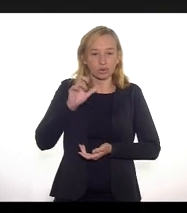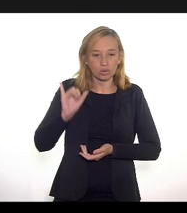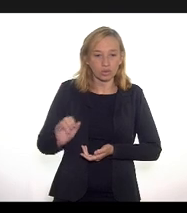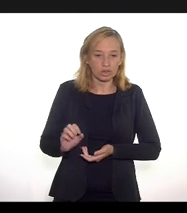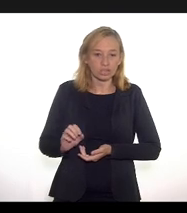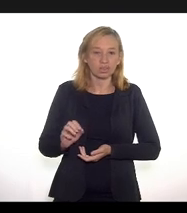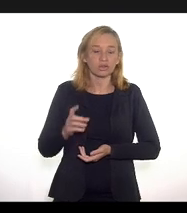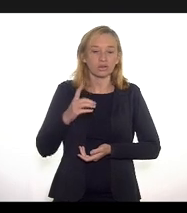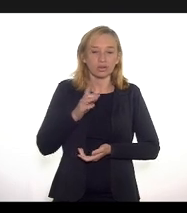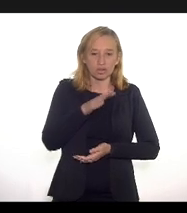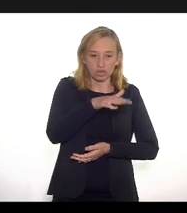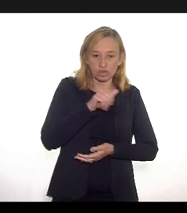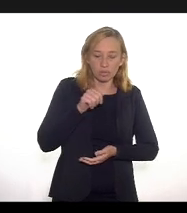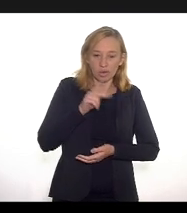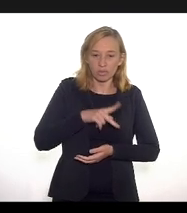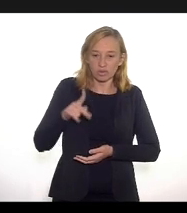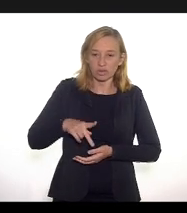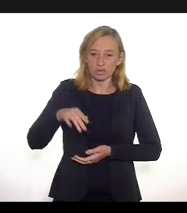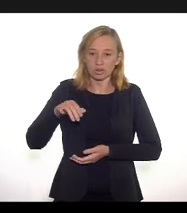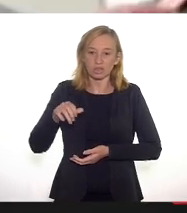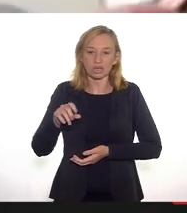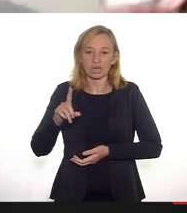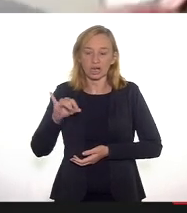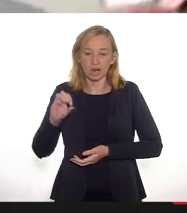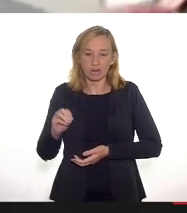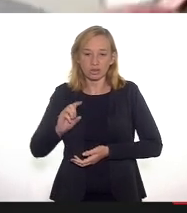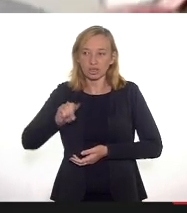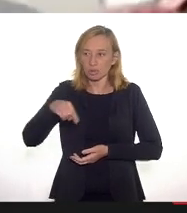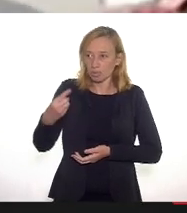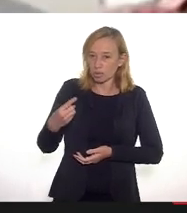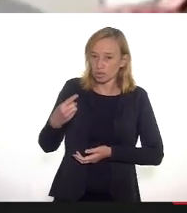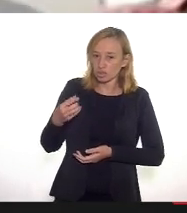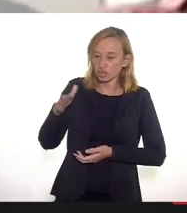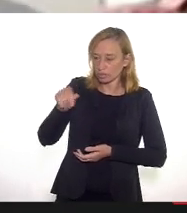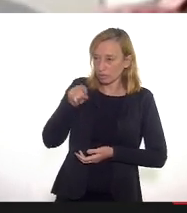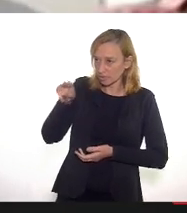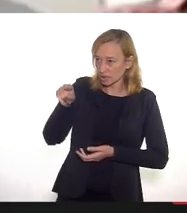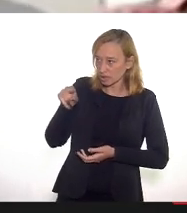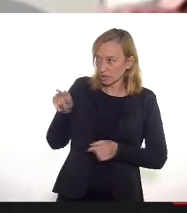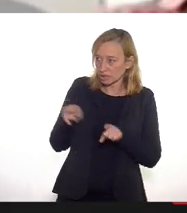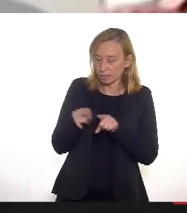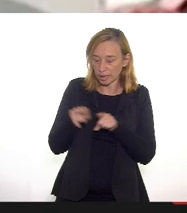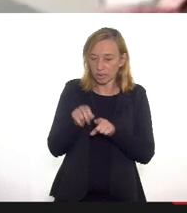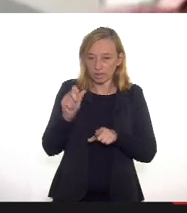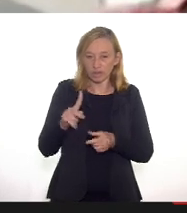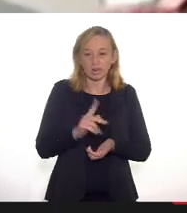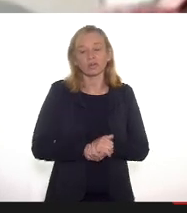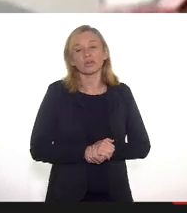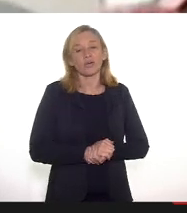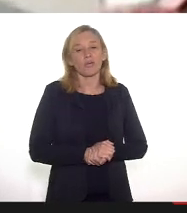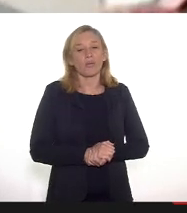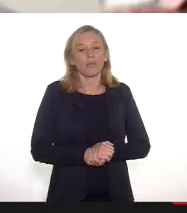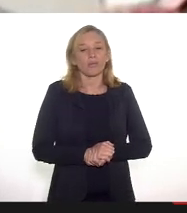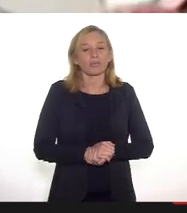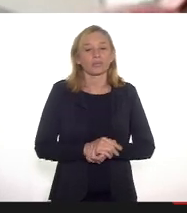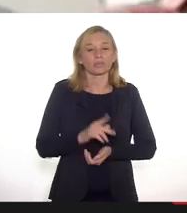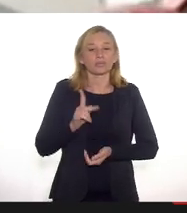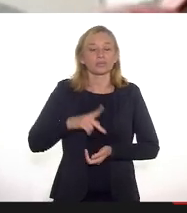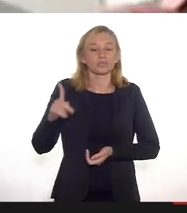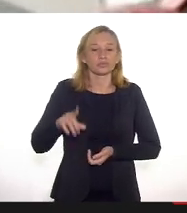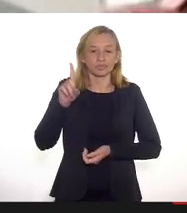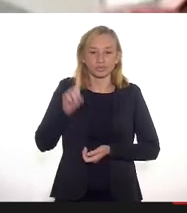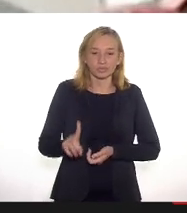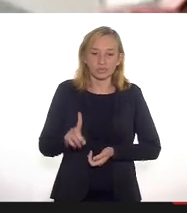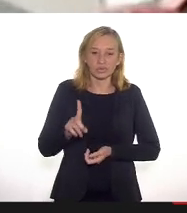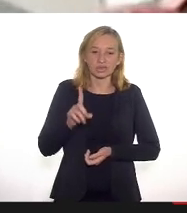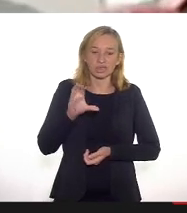professora Cláudia Marques. Na sequência, te chamo. Não tinha visto ainda aqui a presença de vocês, estava procurando. Então, professora, diretora Cláudia